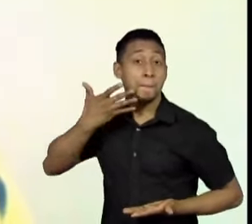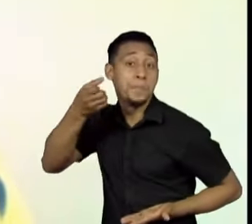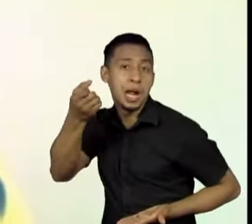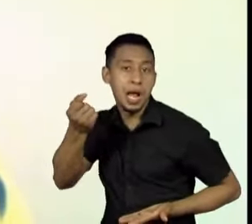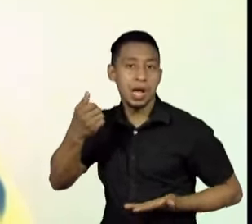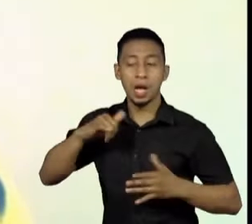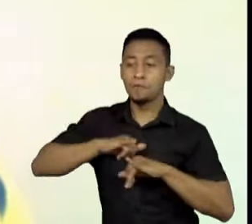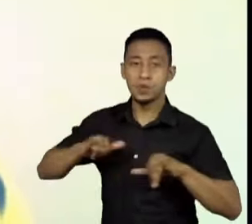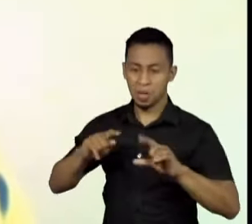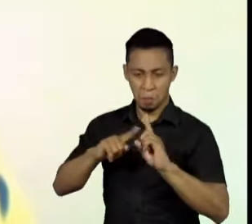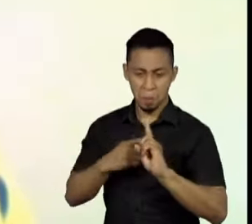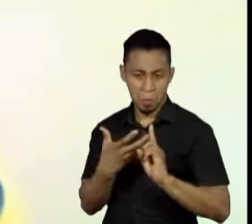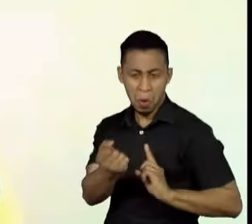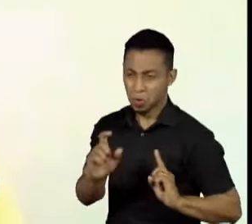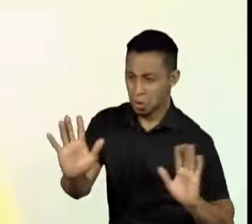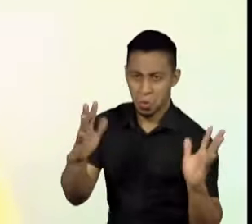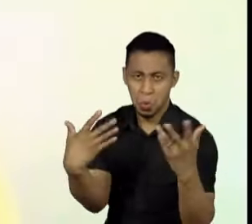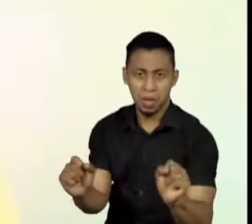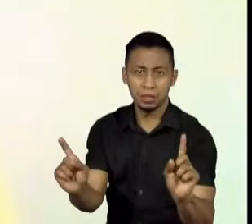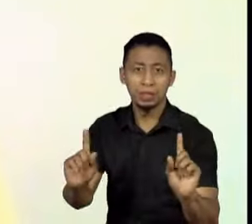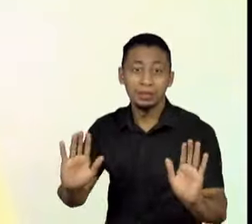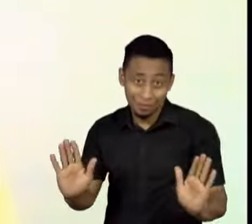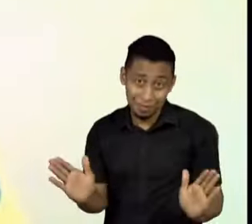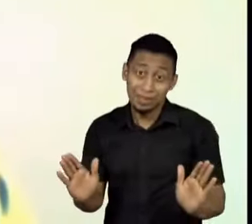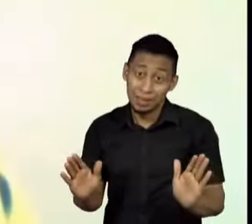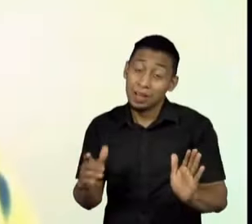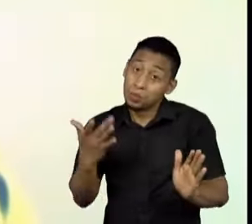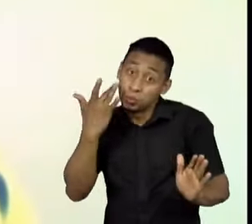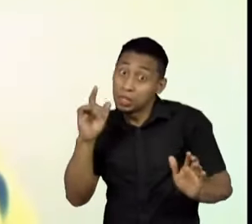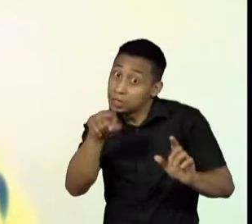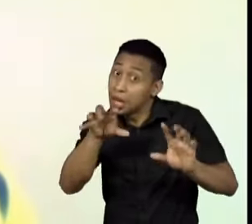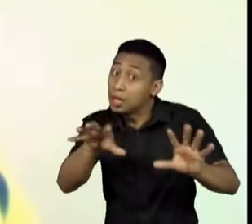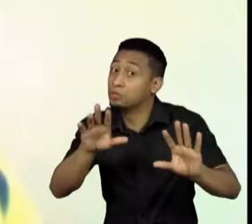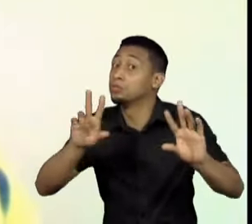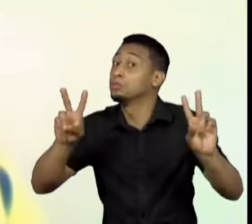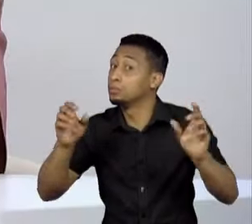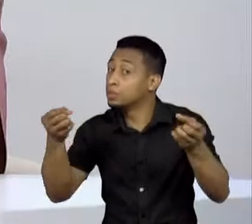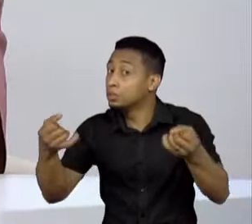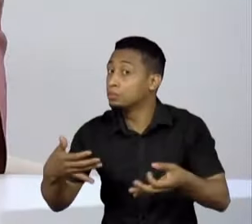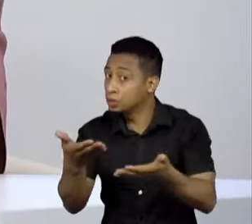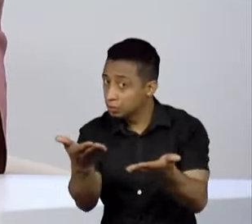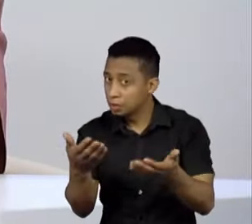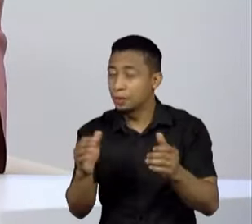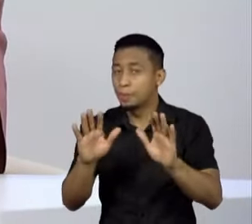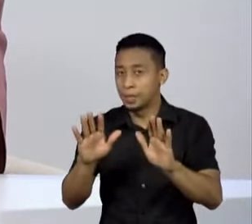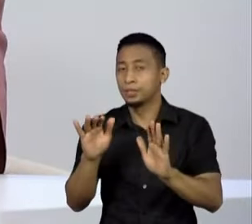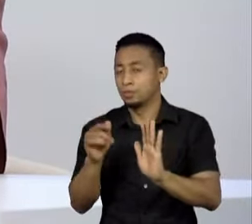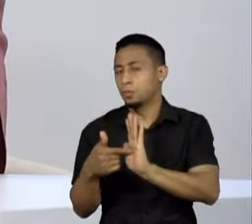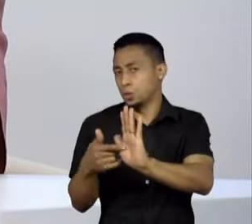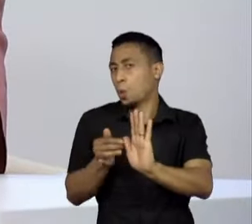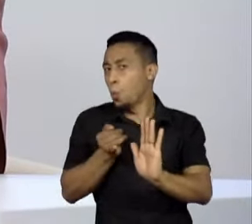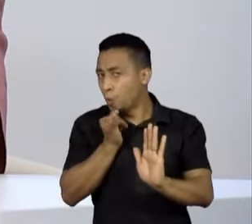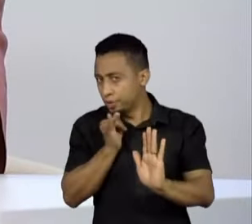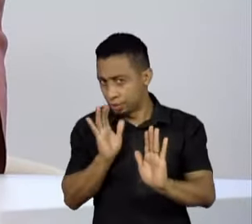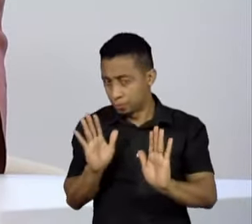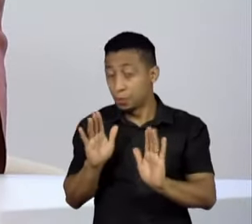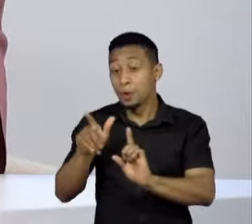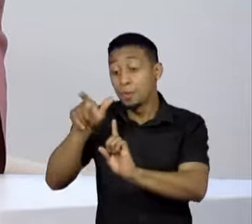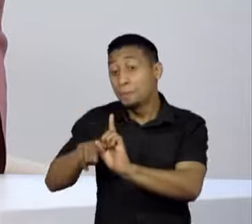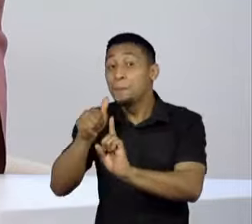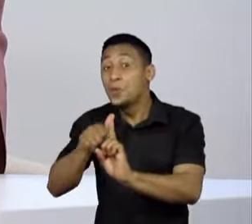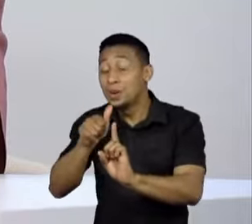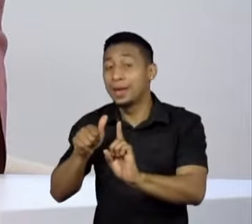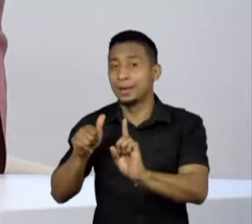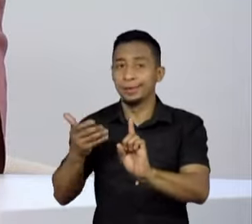De mulheres negras. Não sei se é isso que você está falando, mas, por exemplo, quando mulheres brancas e mulheres